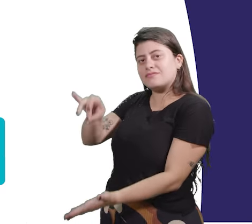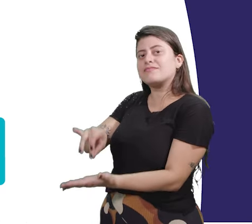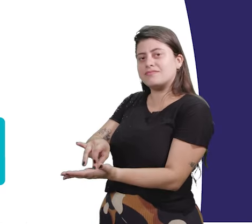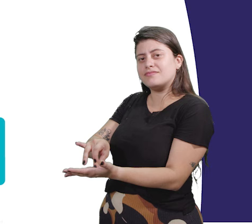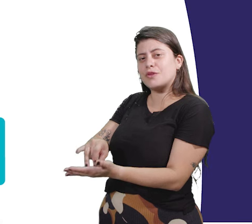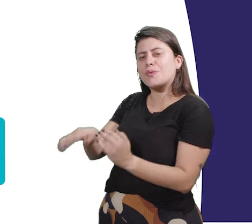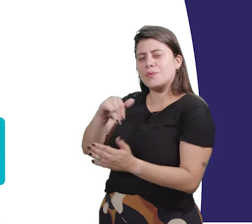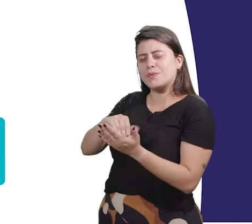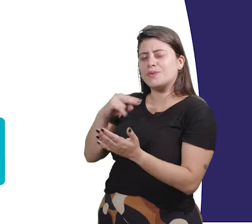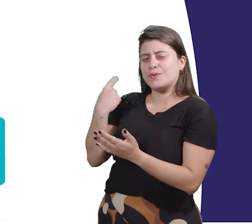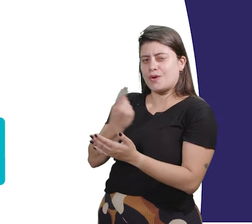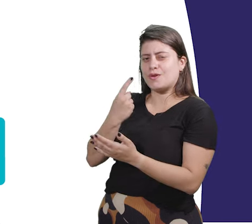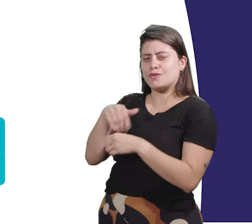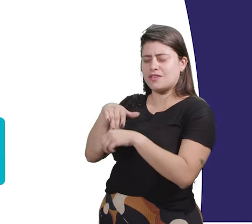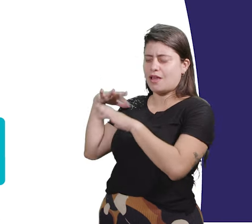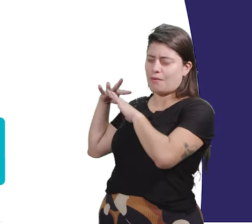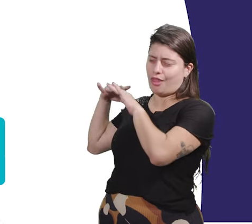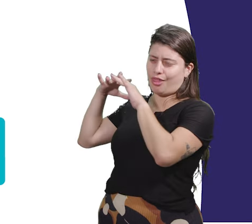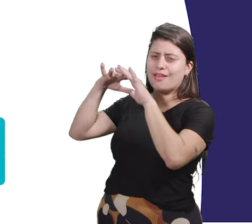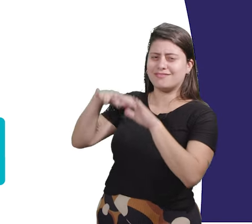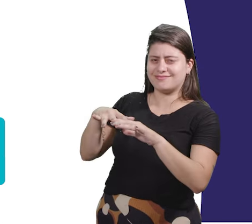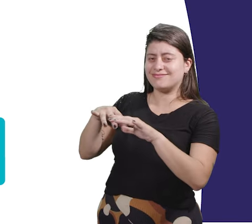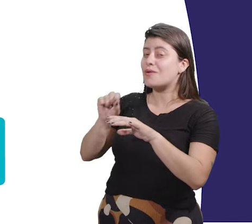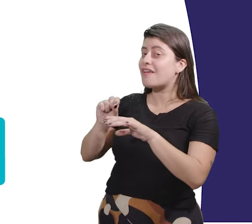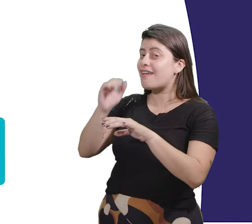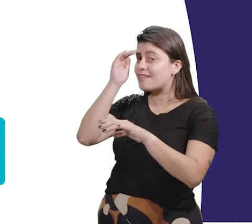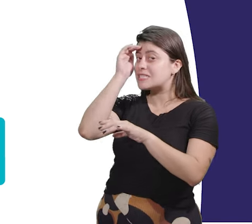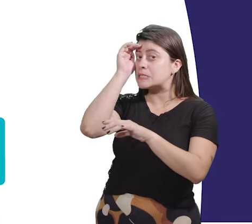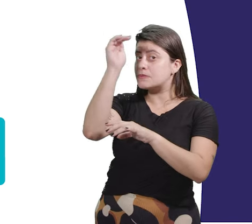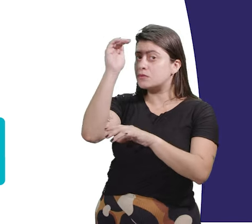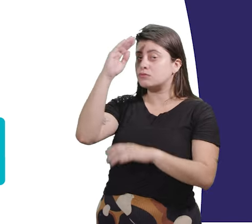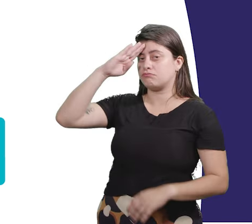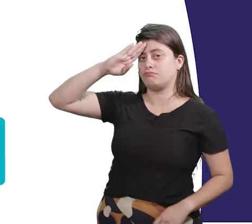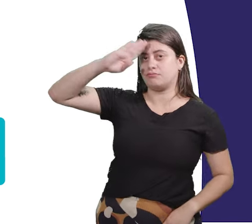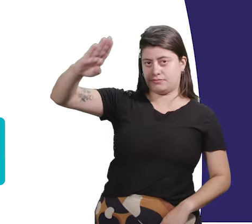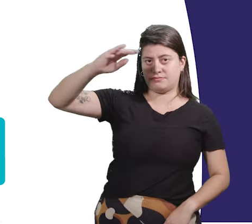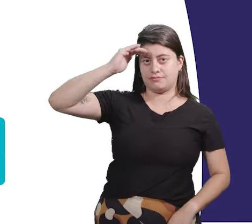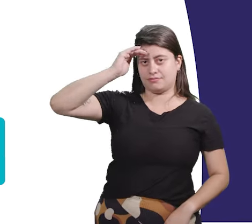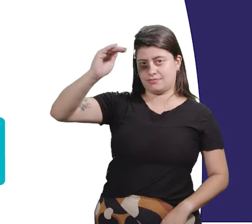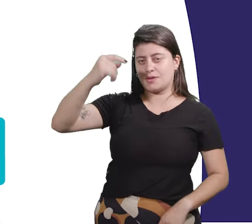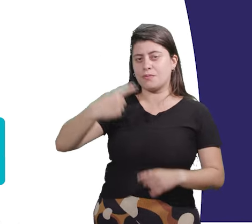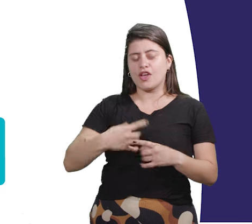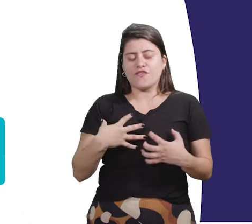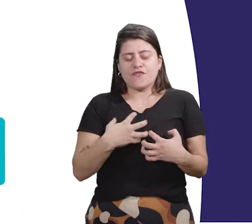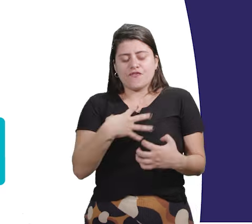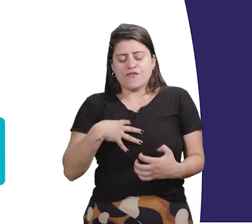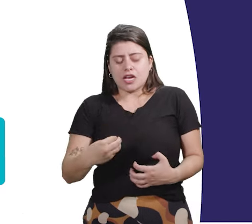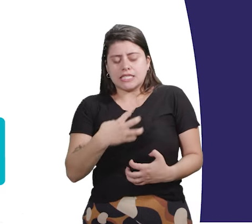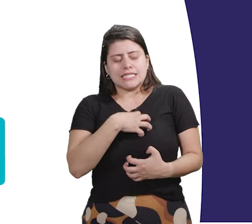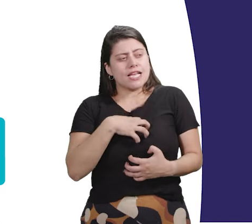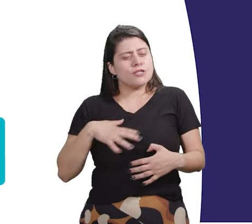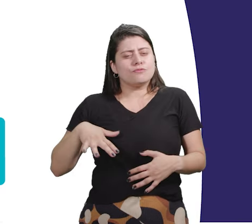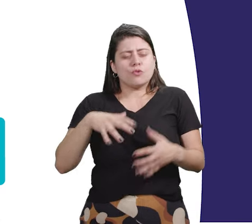a gente conversou antes, né? O respeito acima de tudo, para que os filhos eles se sintam um ambiente seguro, né? E que